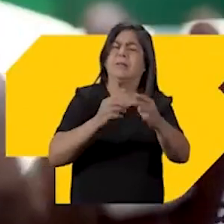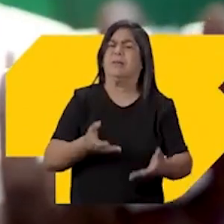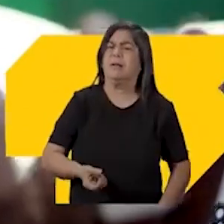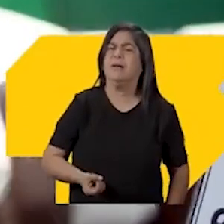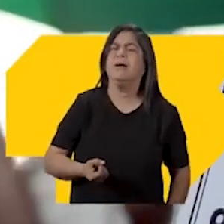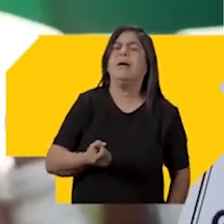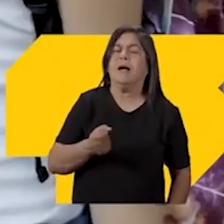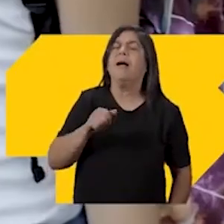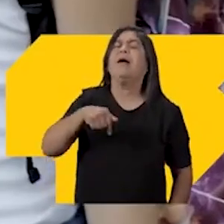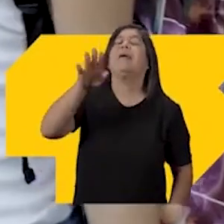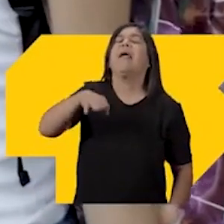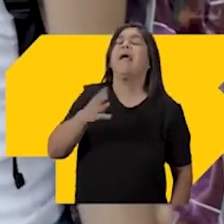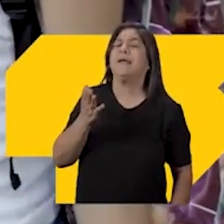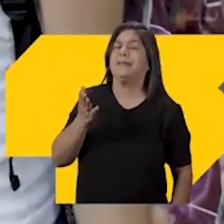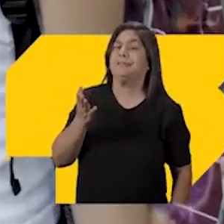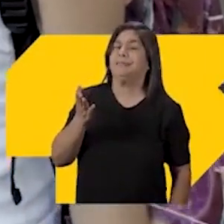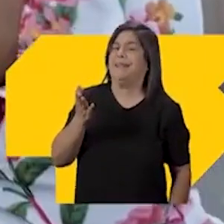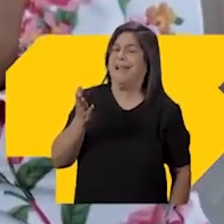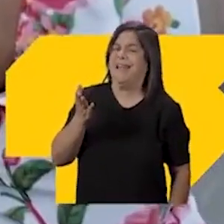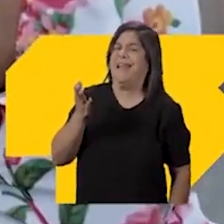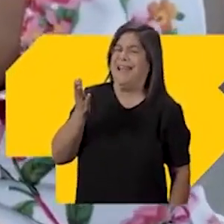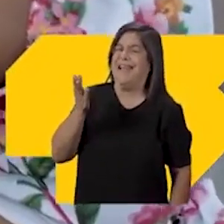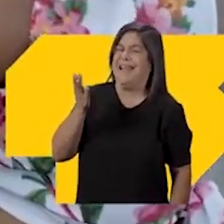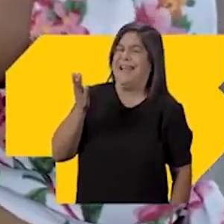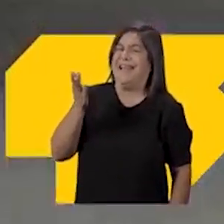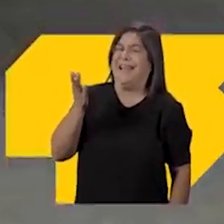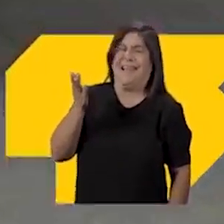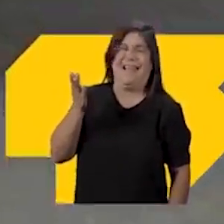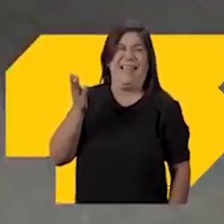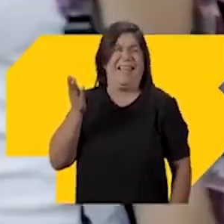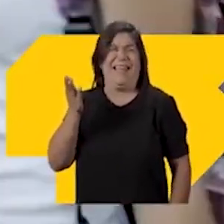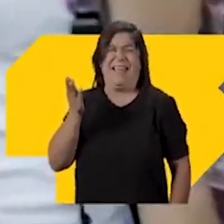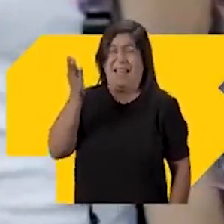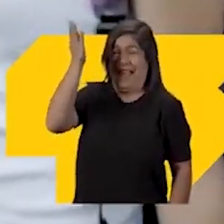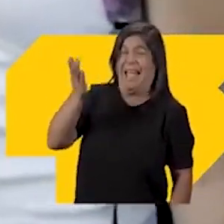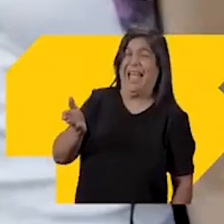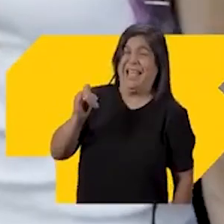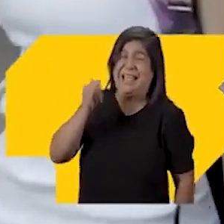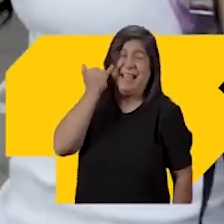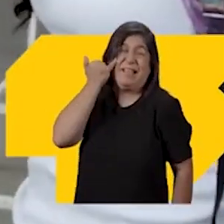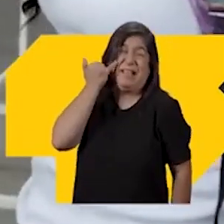saúde, pra educação. Posso mostrar quem foi que fez? Quem?